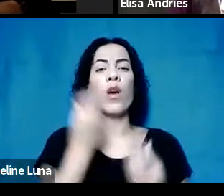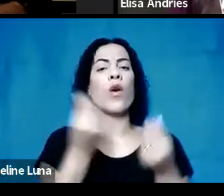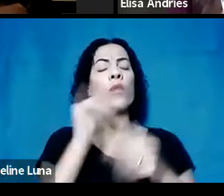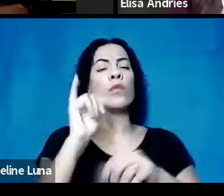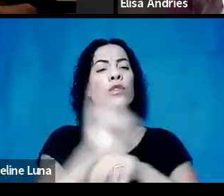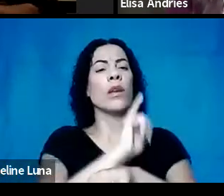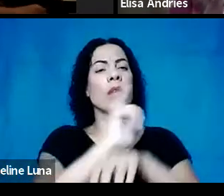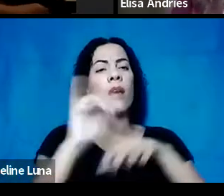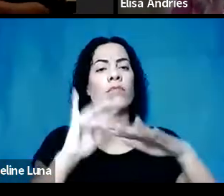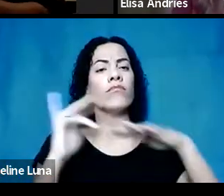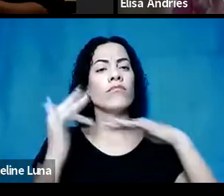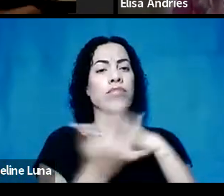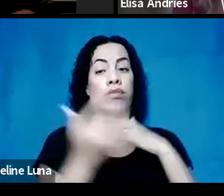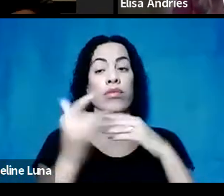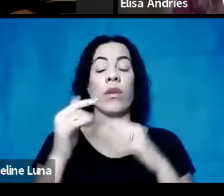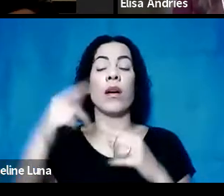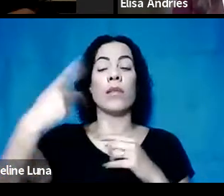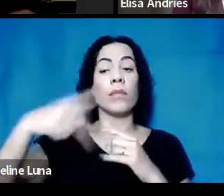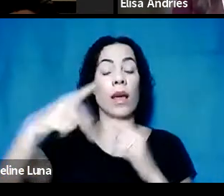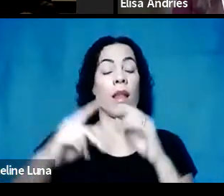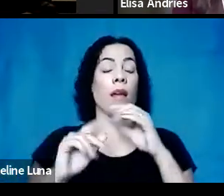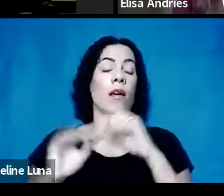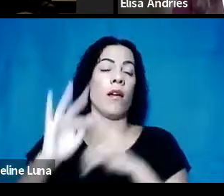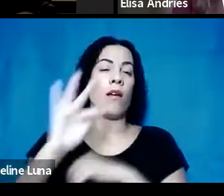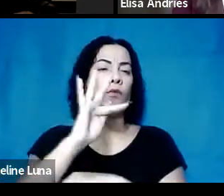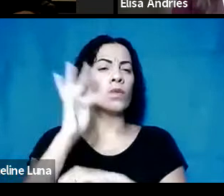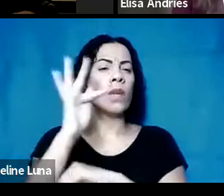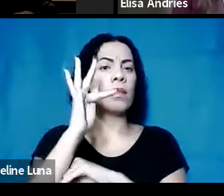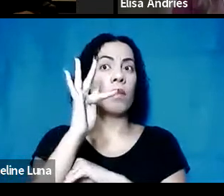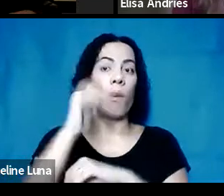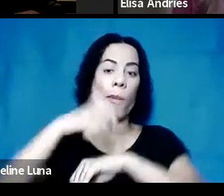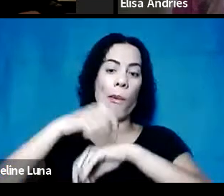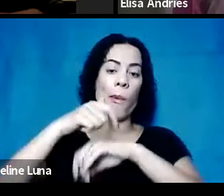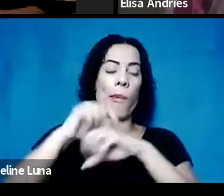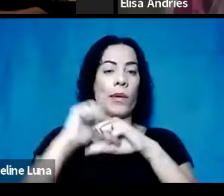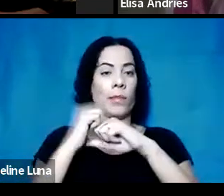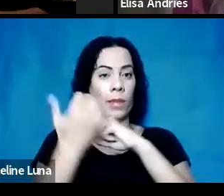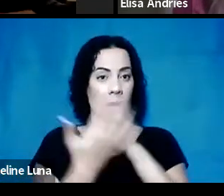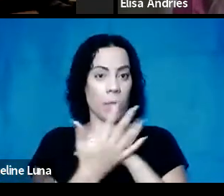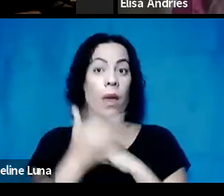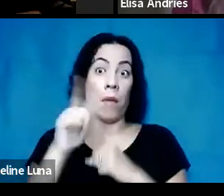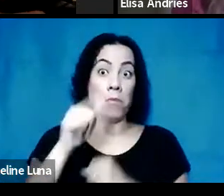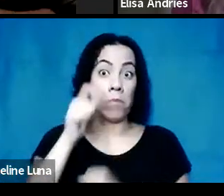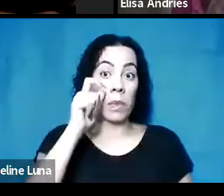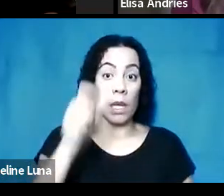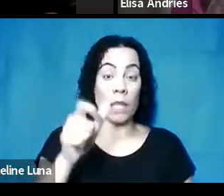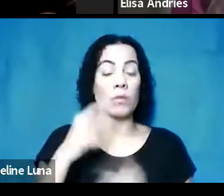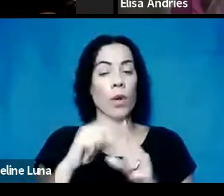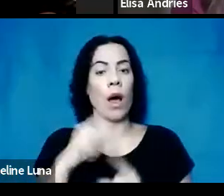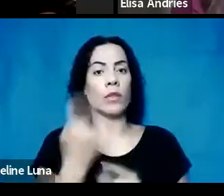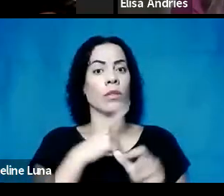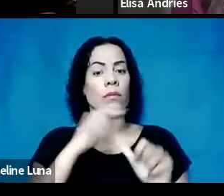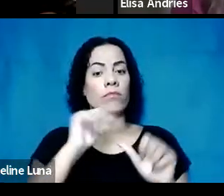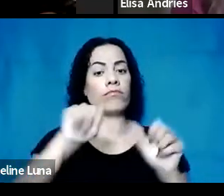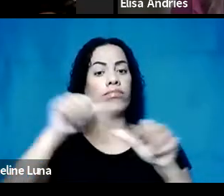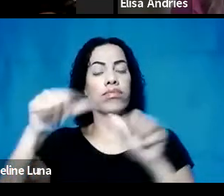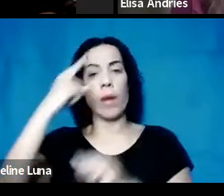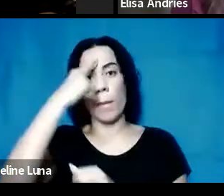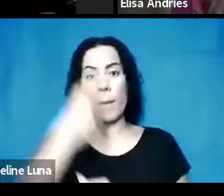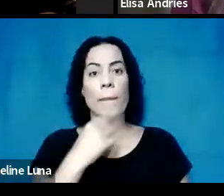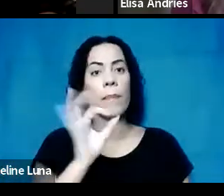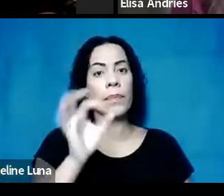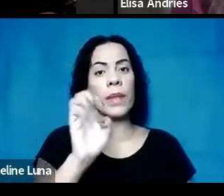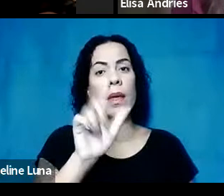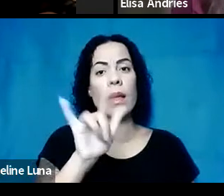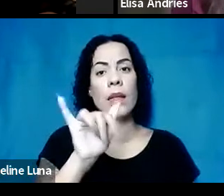sociais da Fundação durante a pandemia, um tema extremamente interessante em que a gente teve muitas mudanças de perfil, né, Elisa, da Fundação